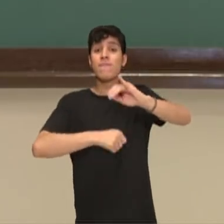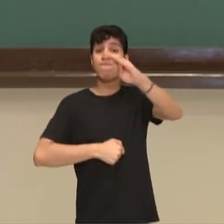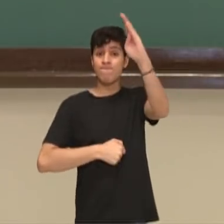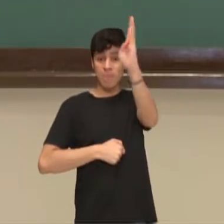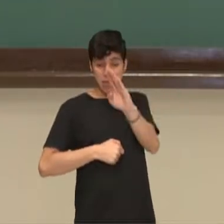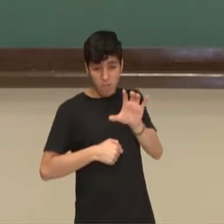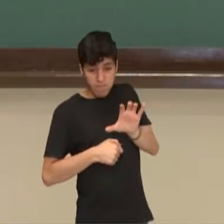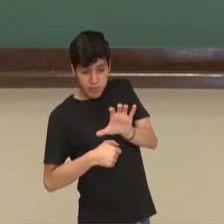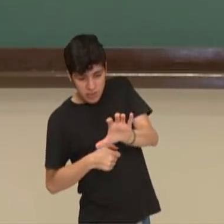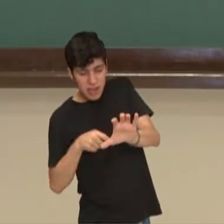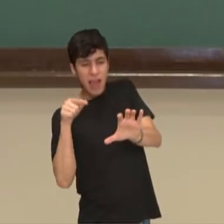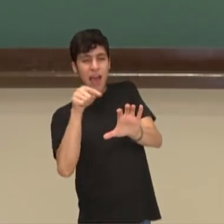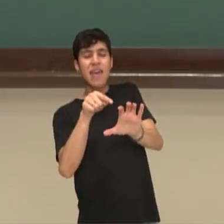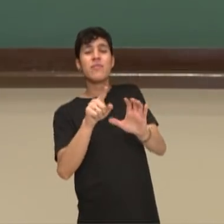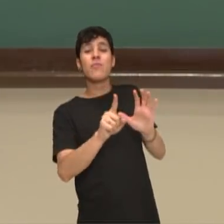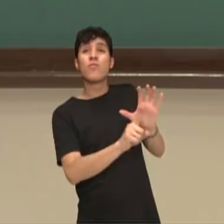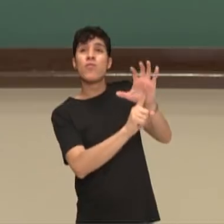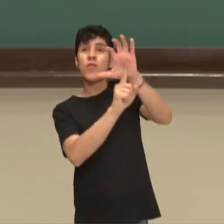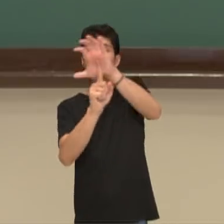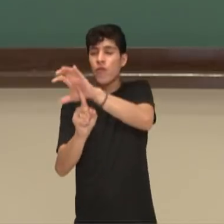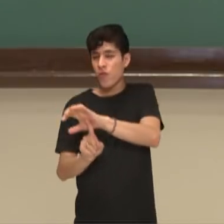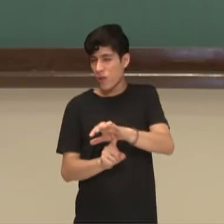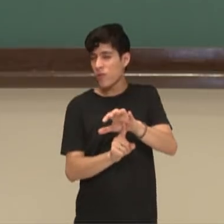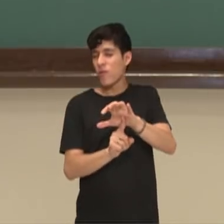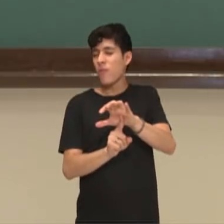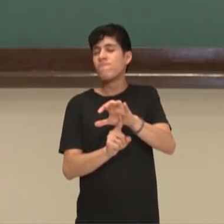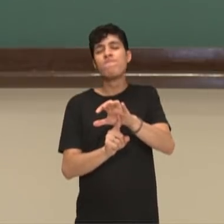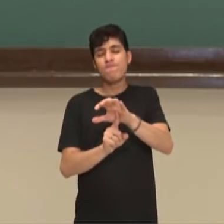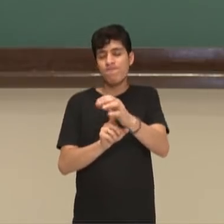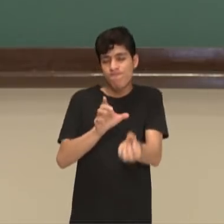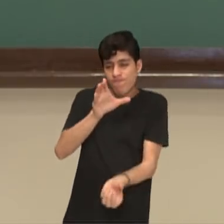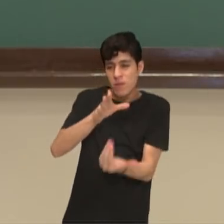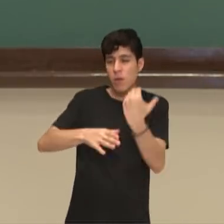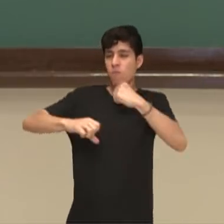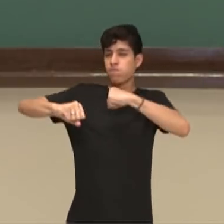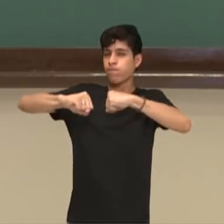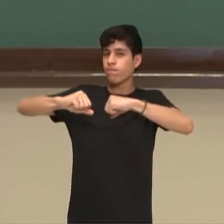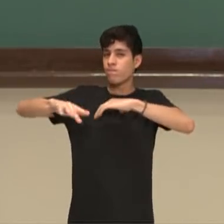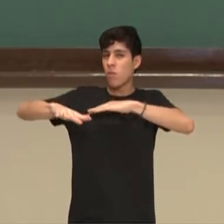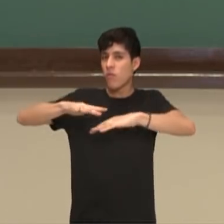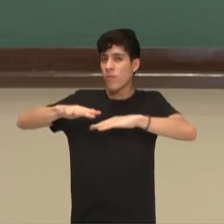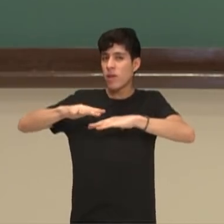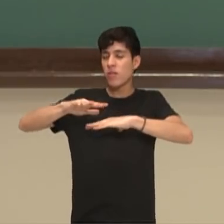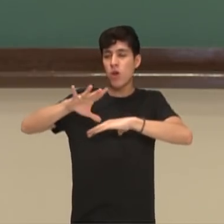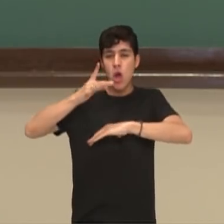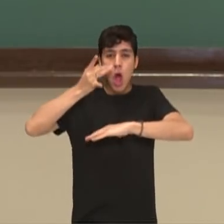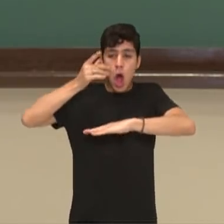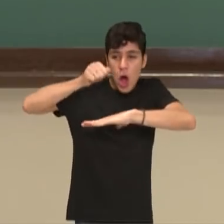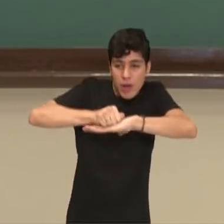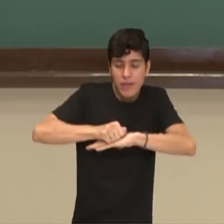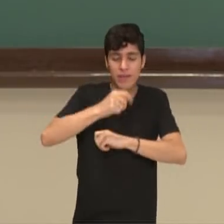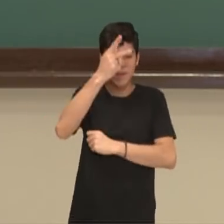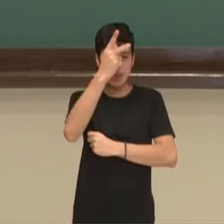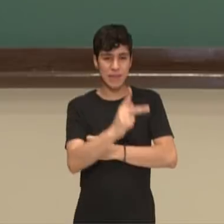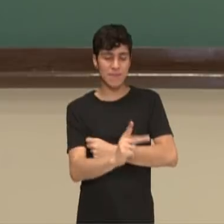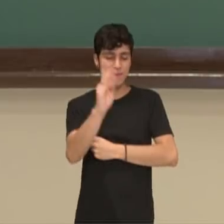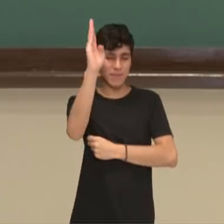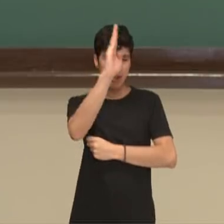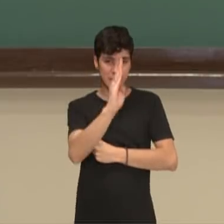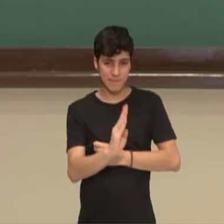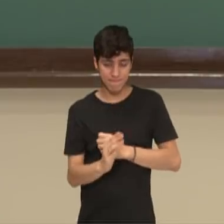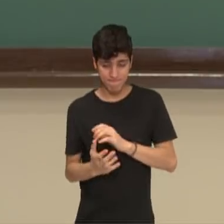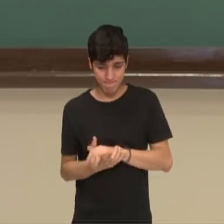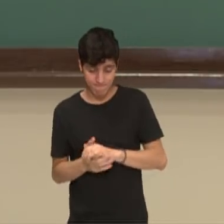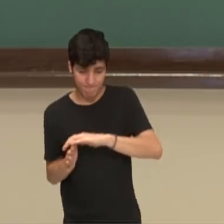grandes motivos que influenciaram a criação do movimento concretismo no Brasil, tá bom? Bom, o movimento